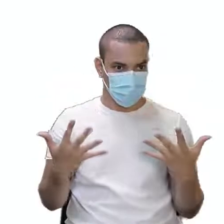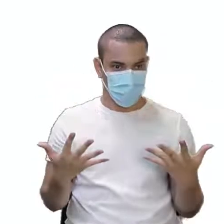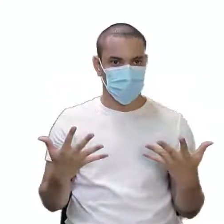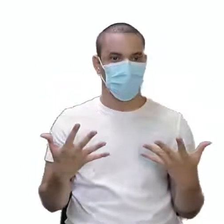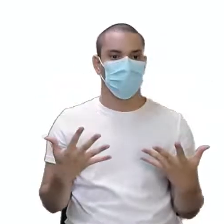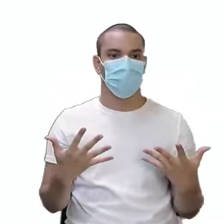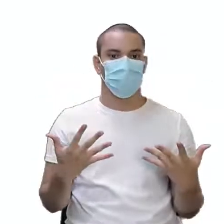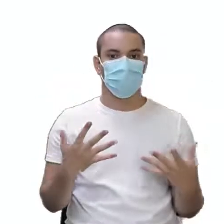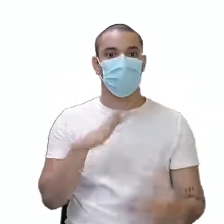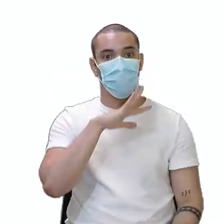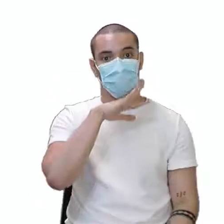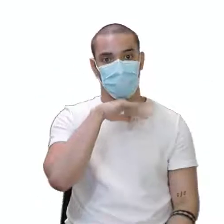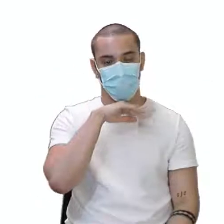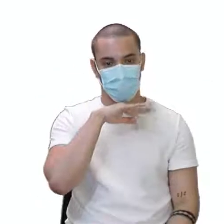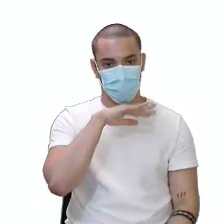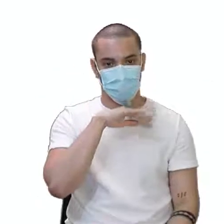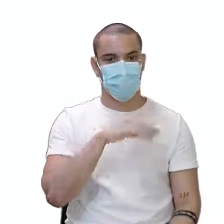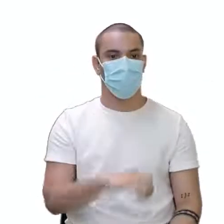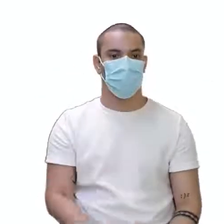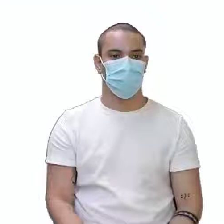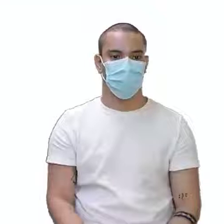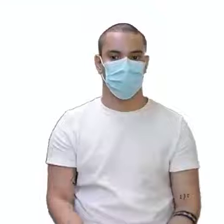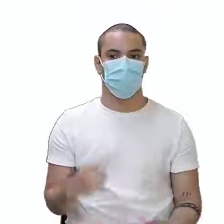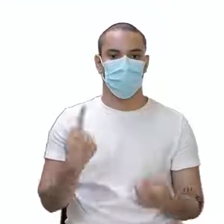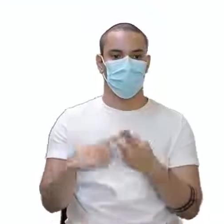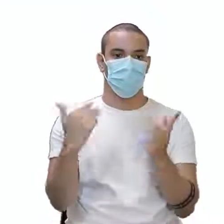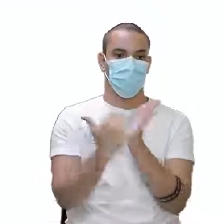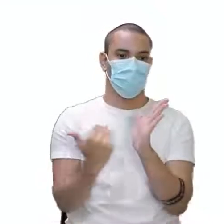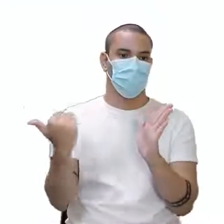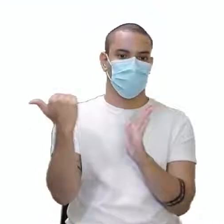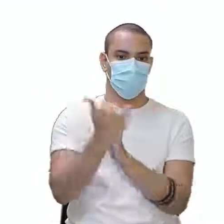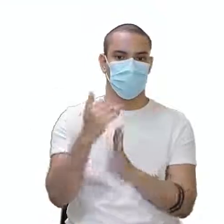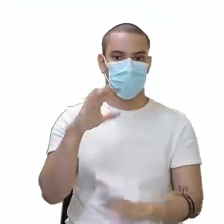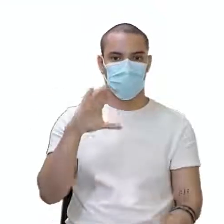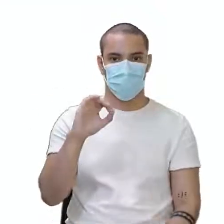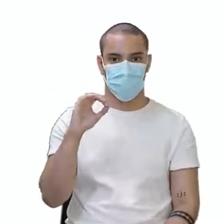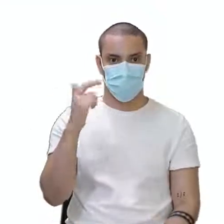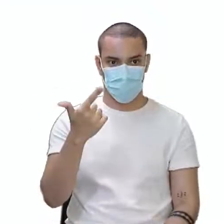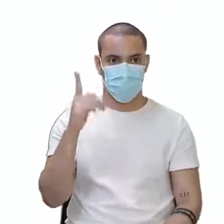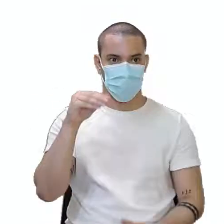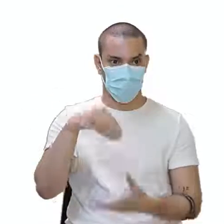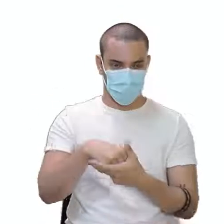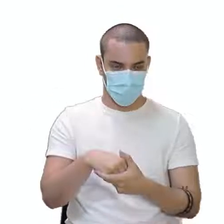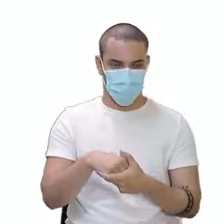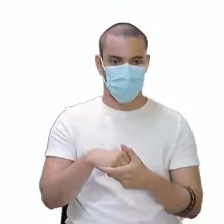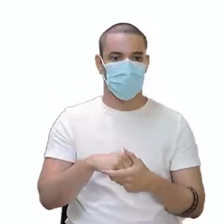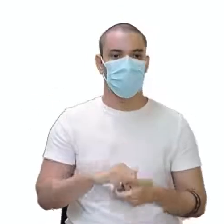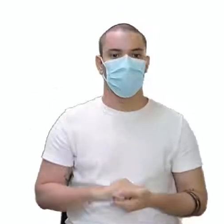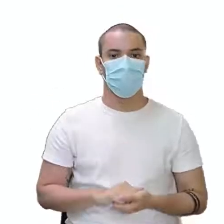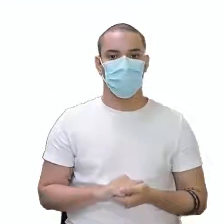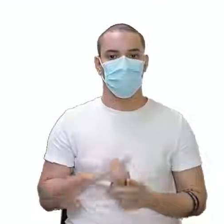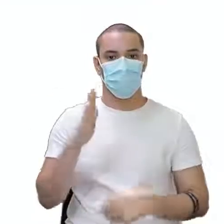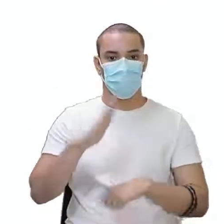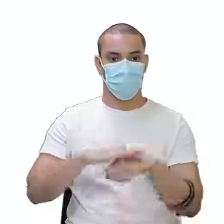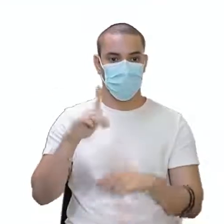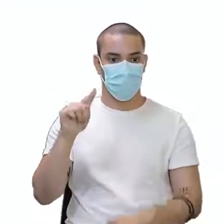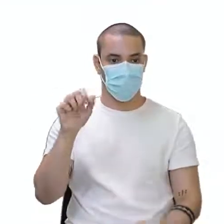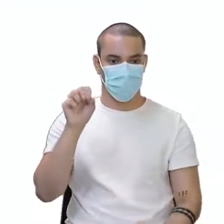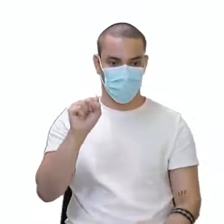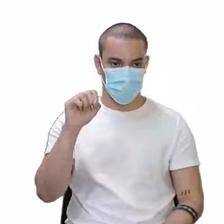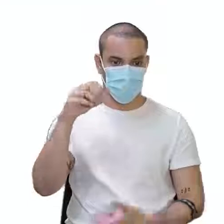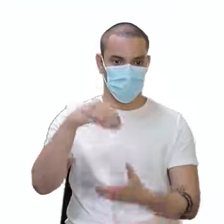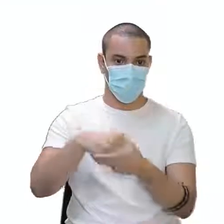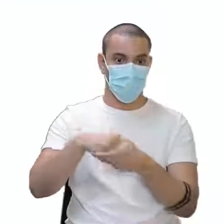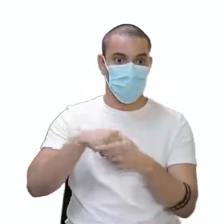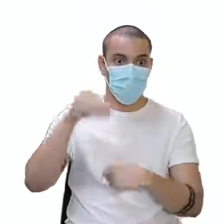muito ruim, esse aumento da quantidade de CO2 na atmosfera. Quanto mais gases nas